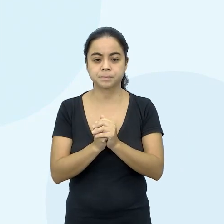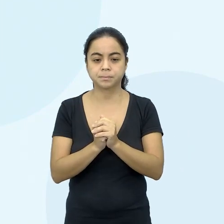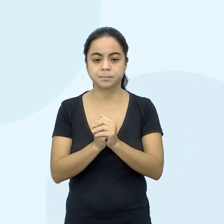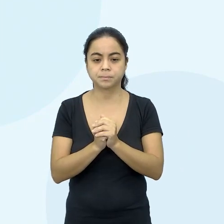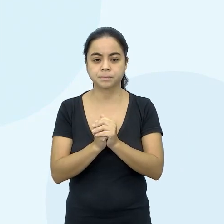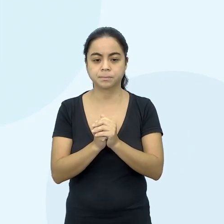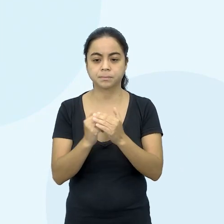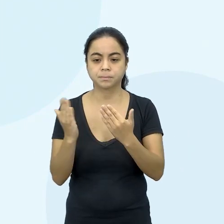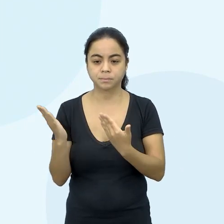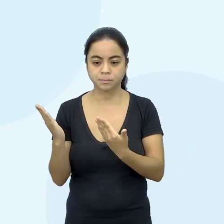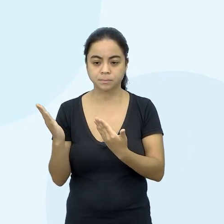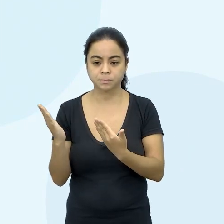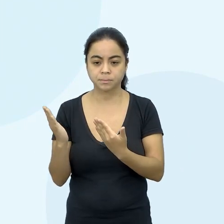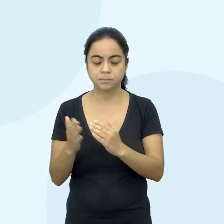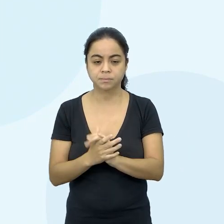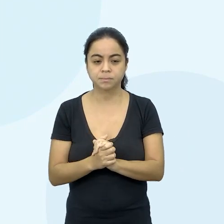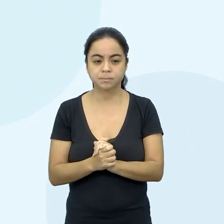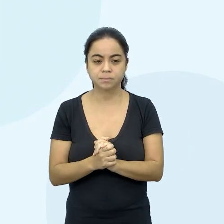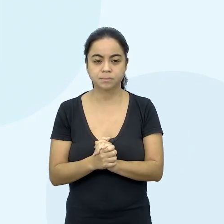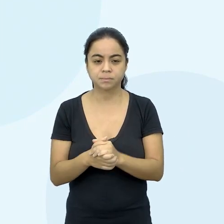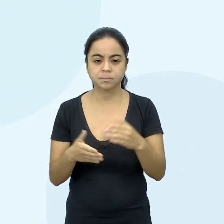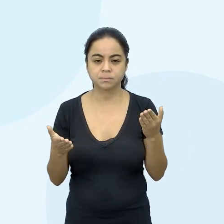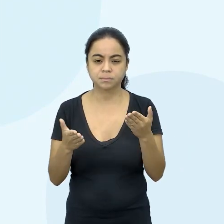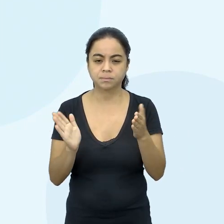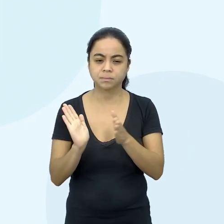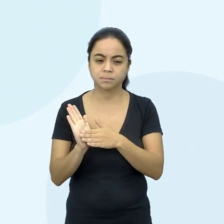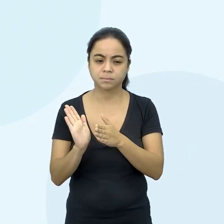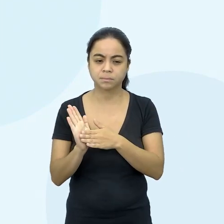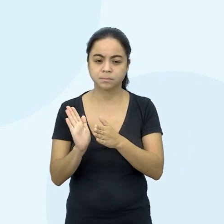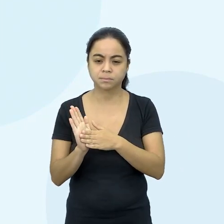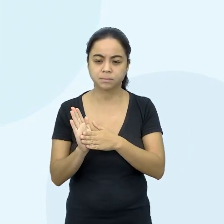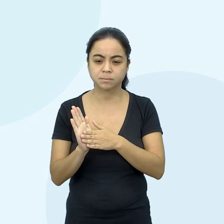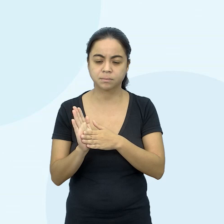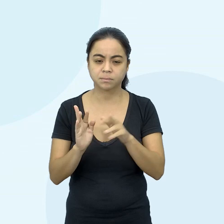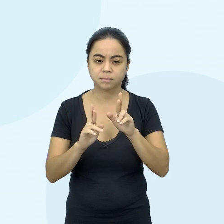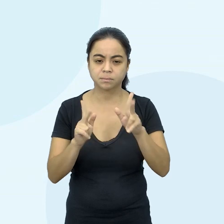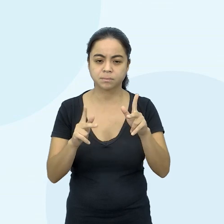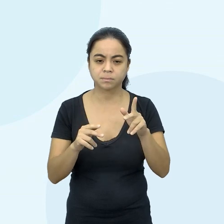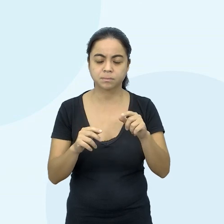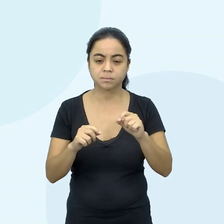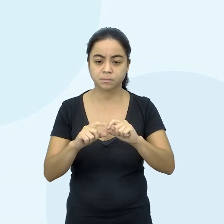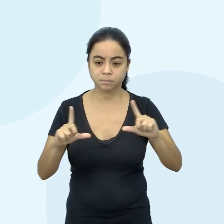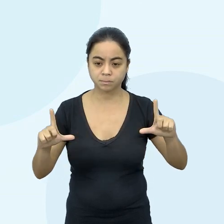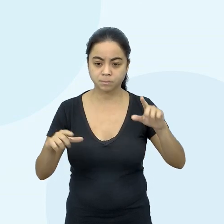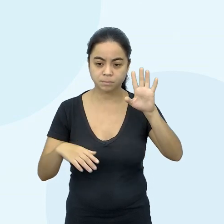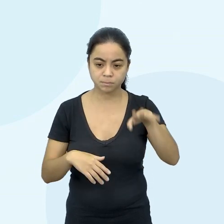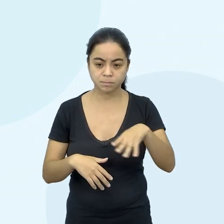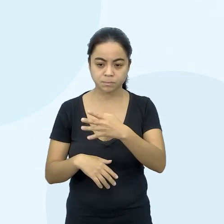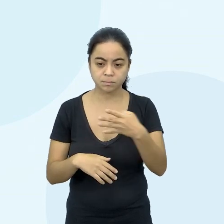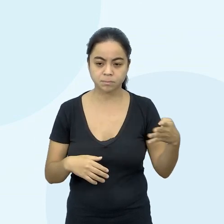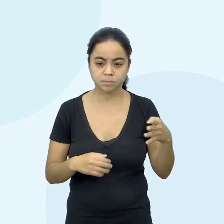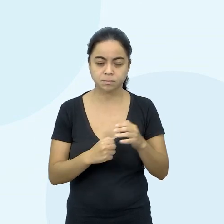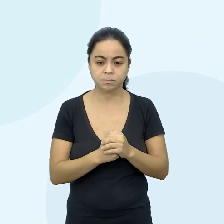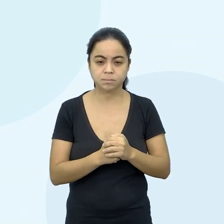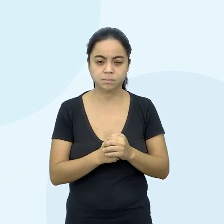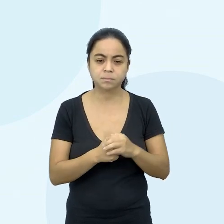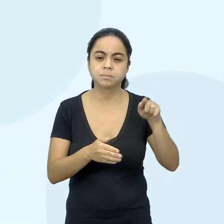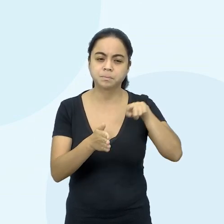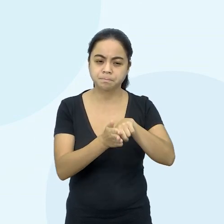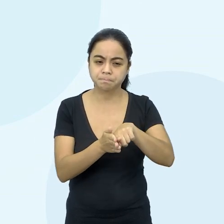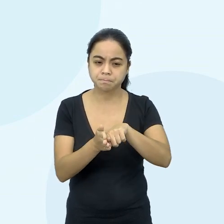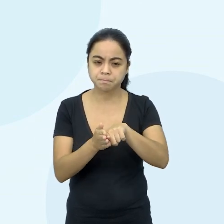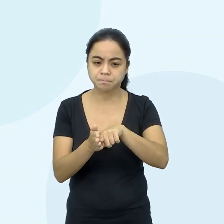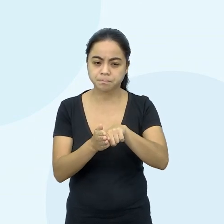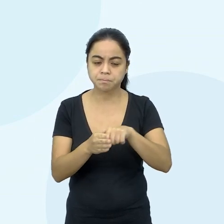slide. Isso. E aí a gente vem com uma proposta diferente. Considere os itens da tabela abaixo e acompanhe uma pesquisa dos valores